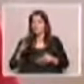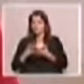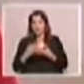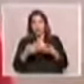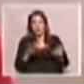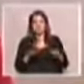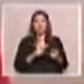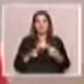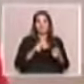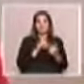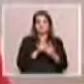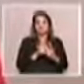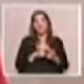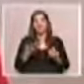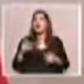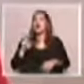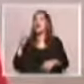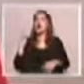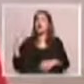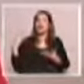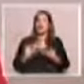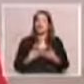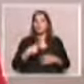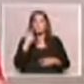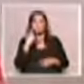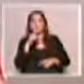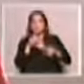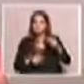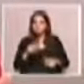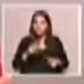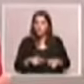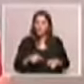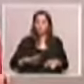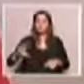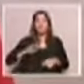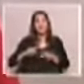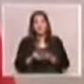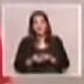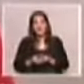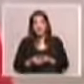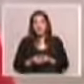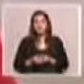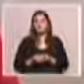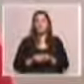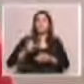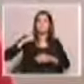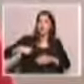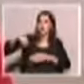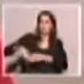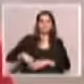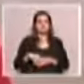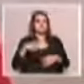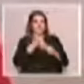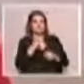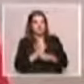de repente, há uns anos para cá, comecei a conhecer pessoas que utilizam, levam queijo com elas, na carteira, no trabalho,